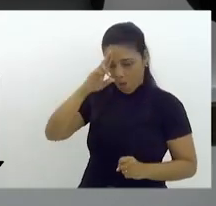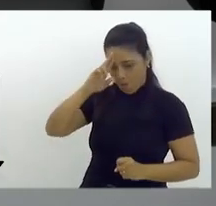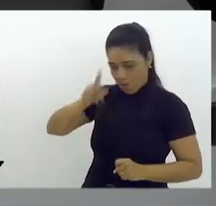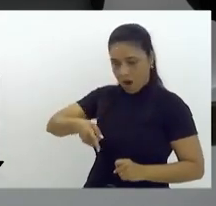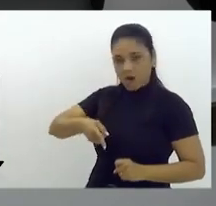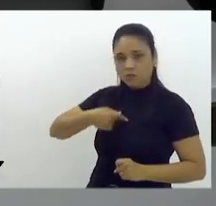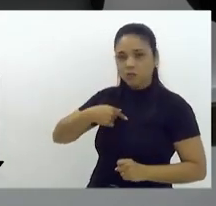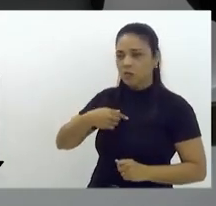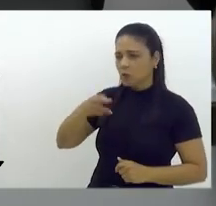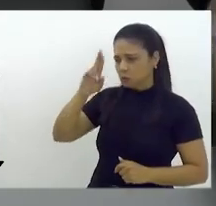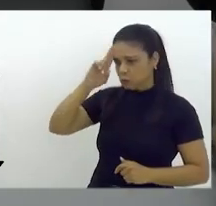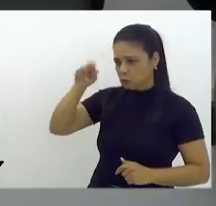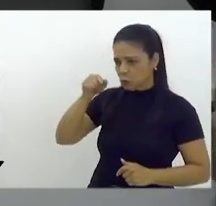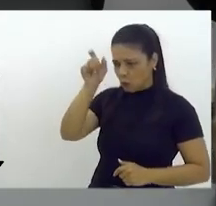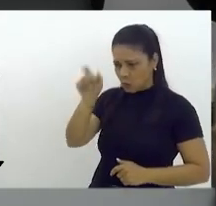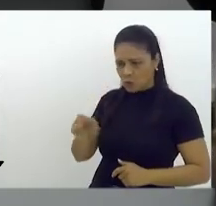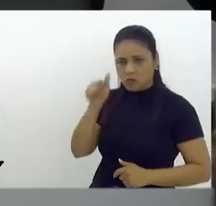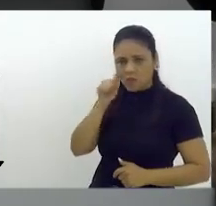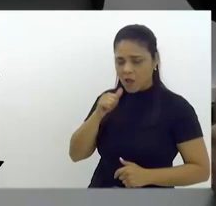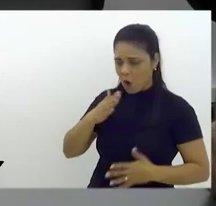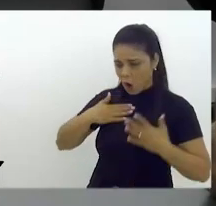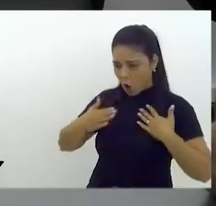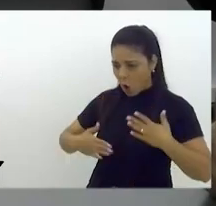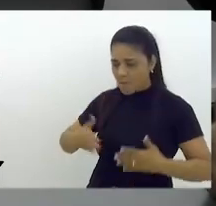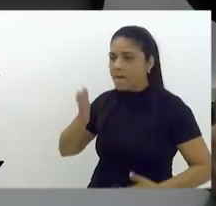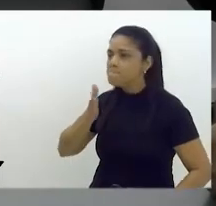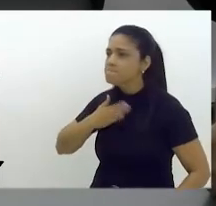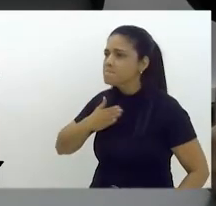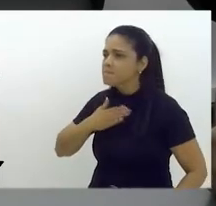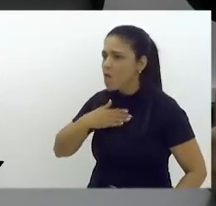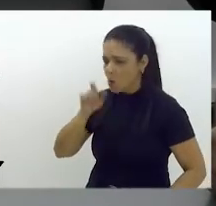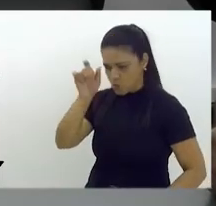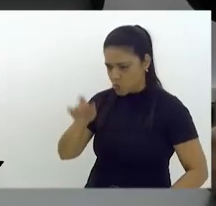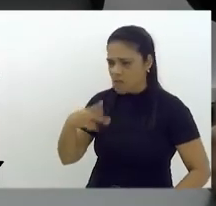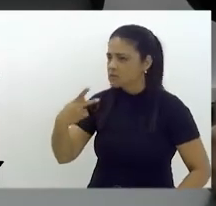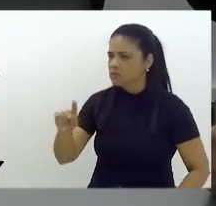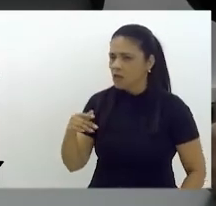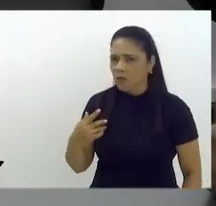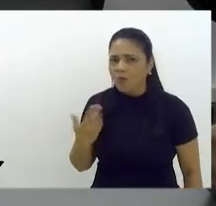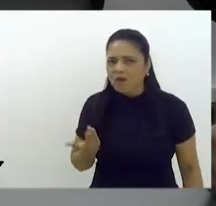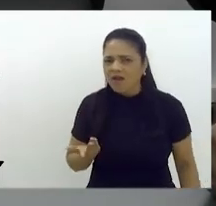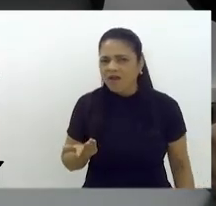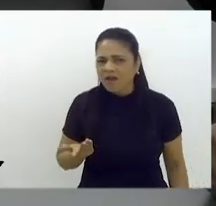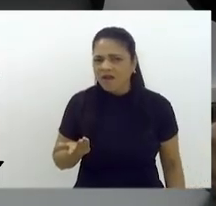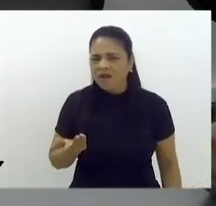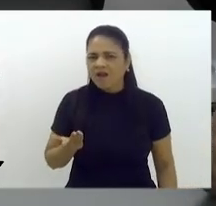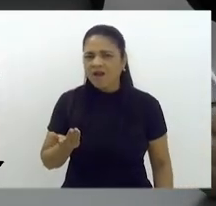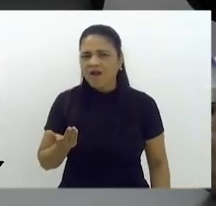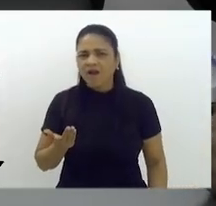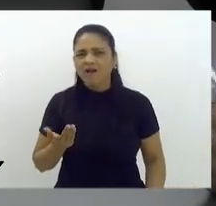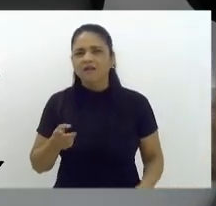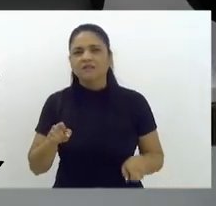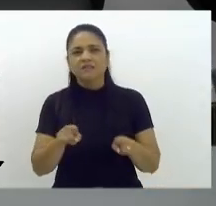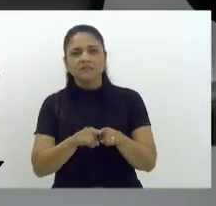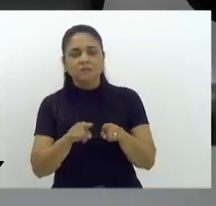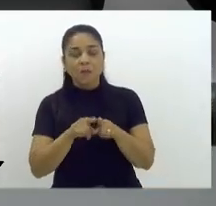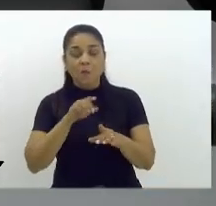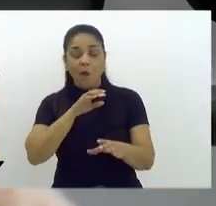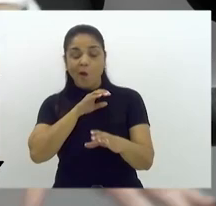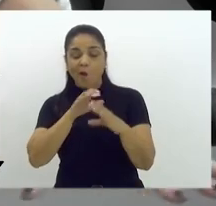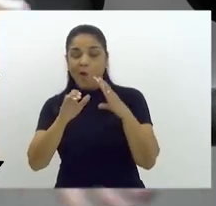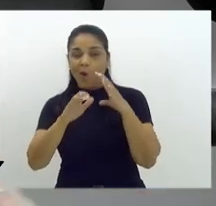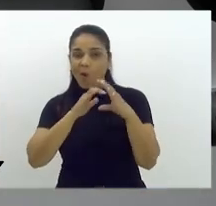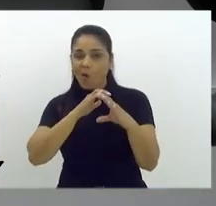faço a sua sexualidade seu corpo não é seu ele pertence a alguém e também o estabelecimento de uma comunicação